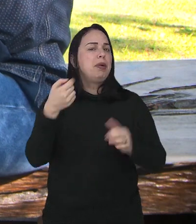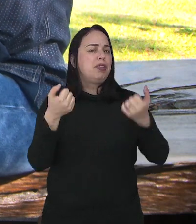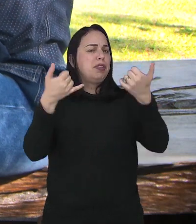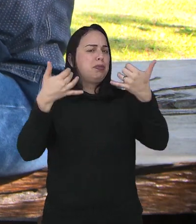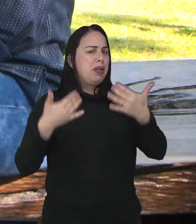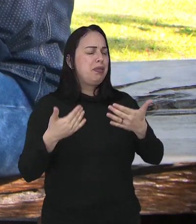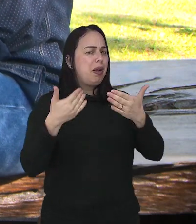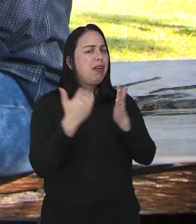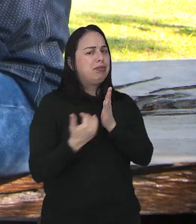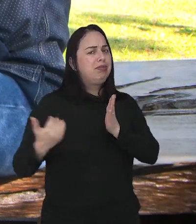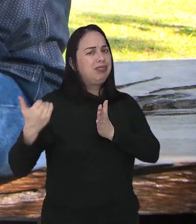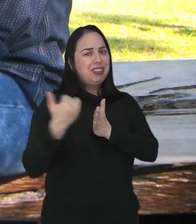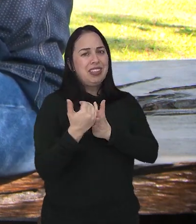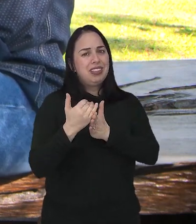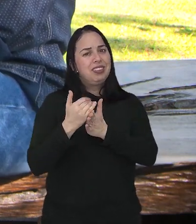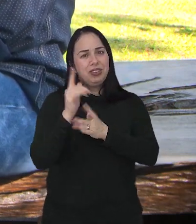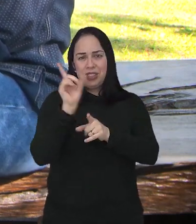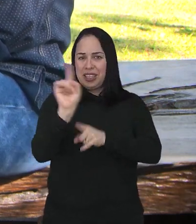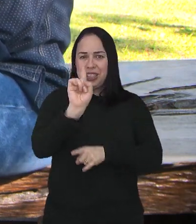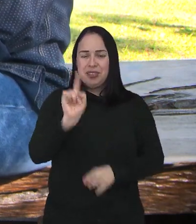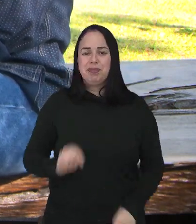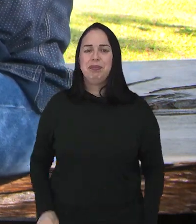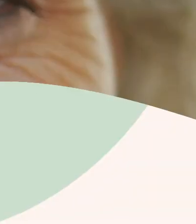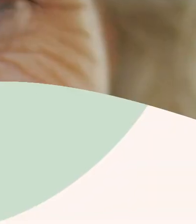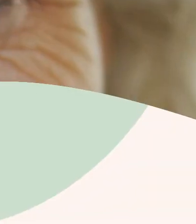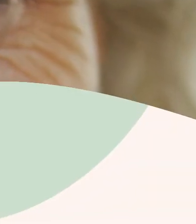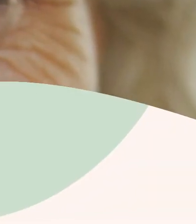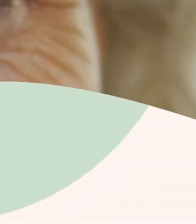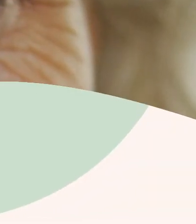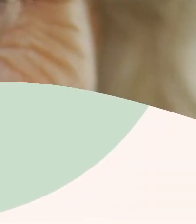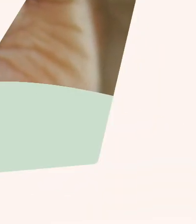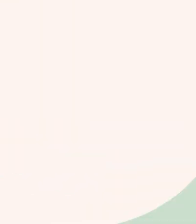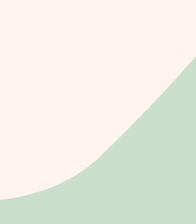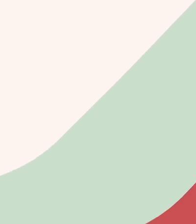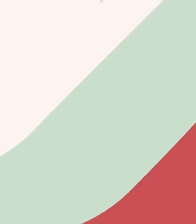sobre isso no próximo bloco, daqui a pouquinho, não sai daí.